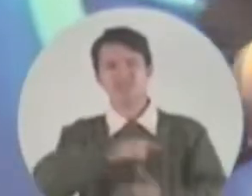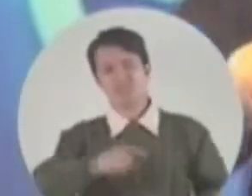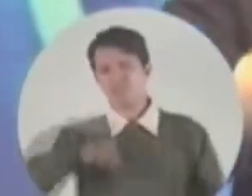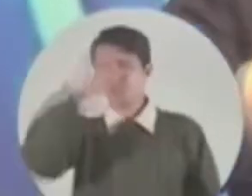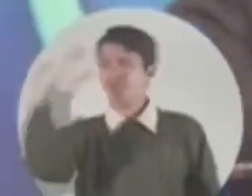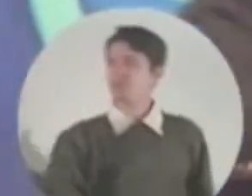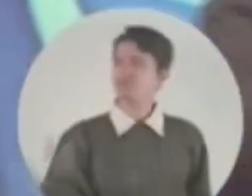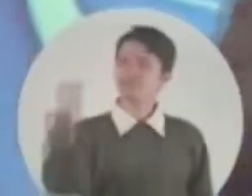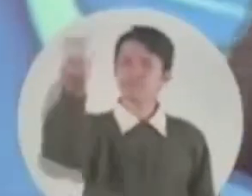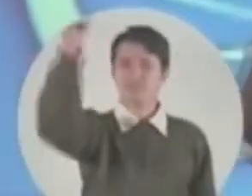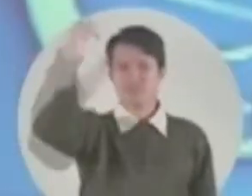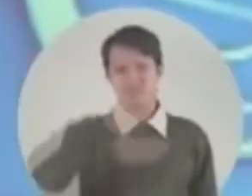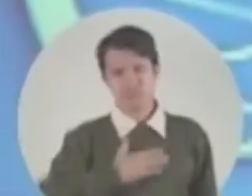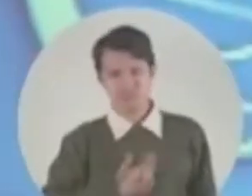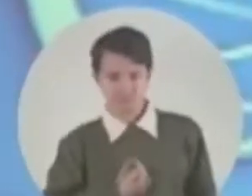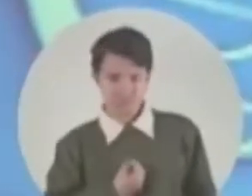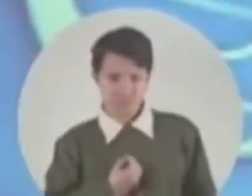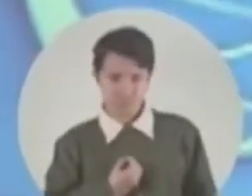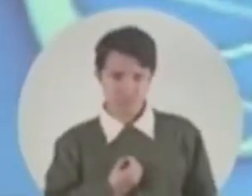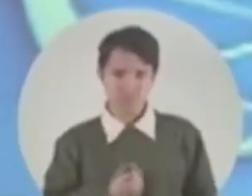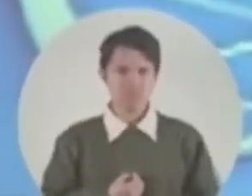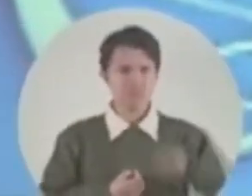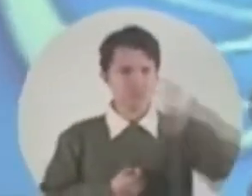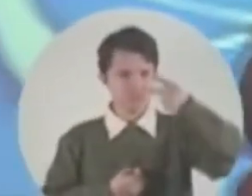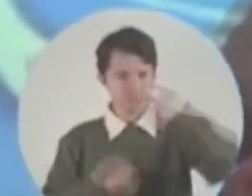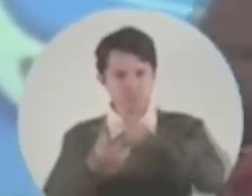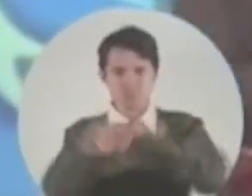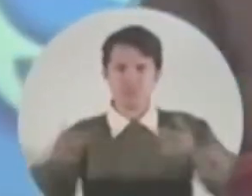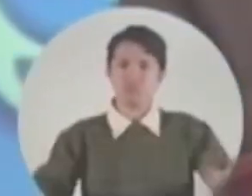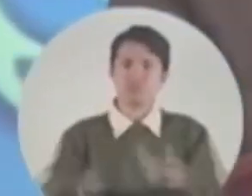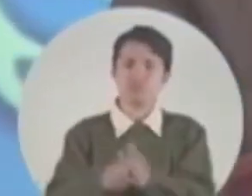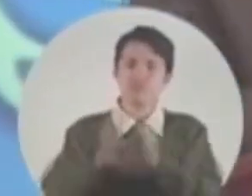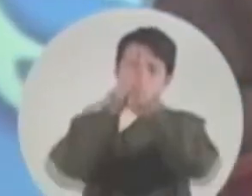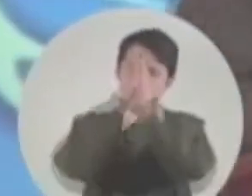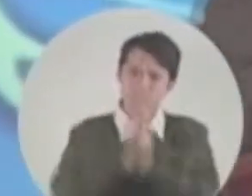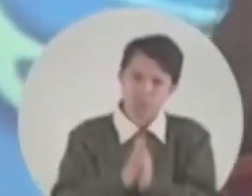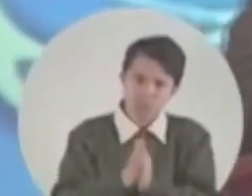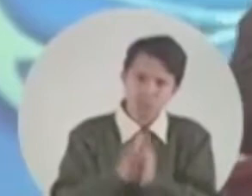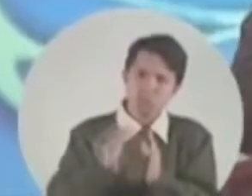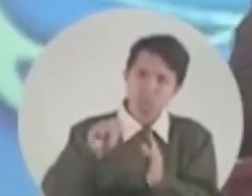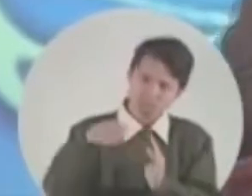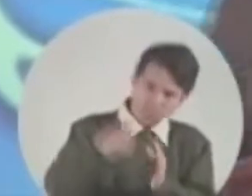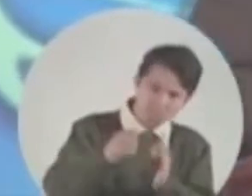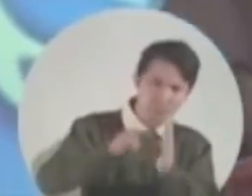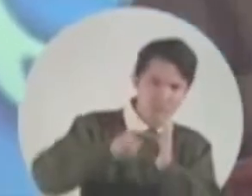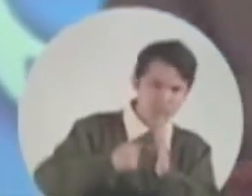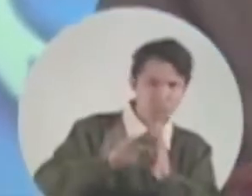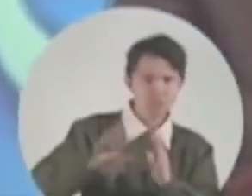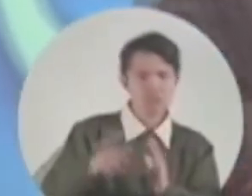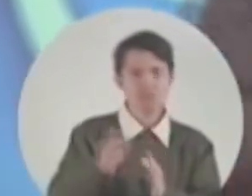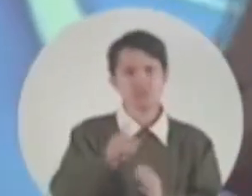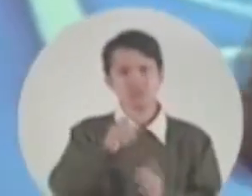tornem importantes para a minha vida. Segunda face da adoração, está nos versículos de